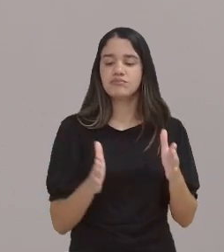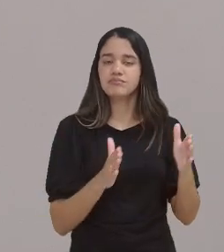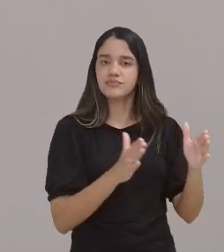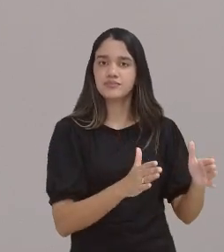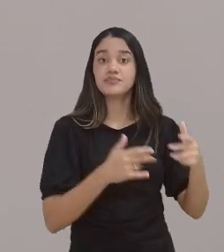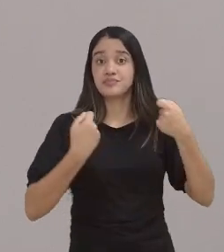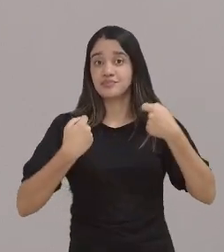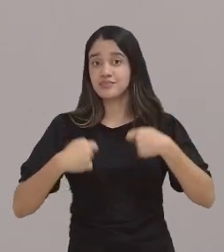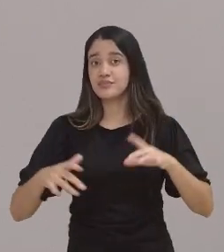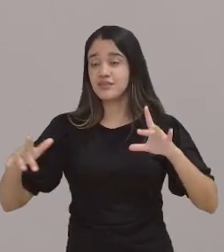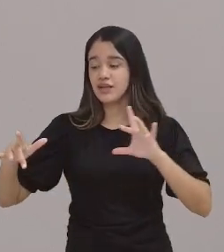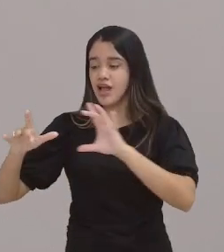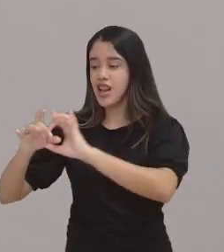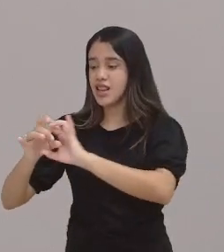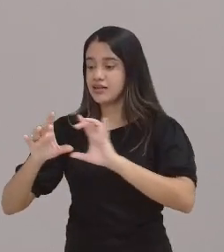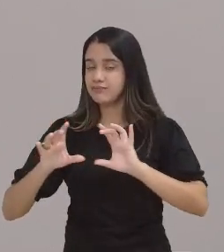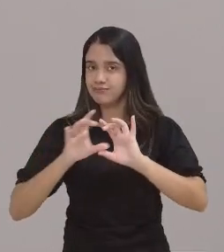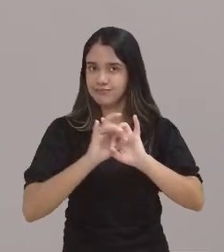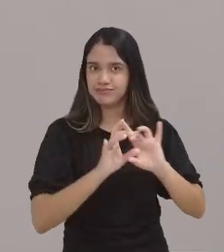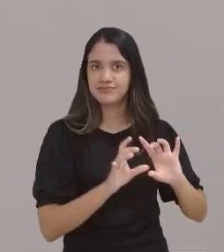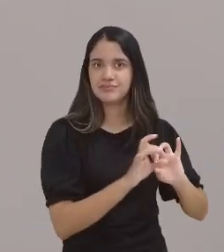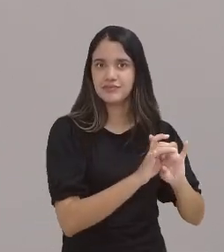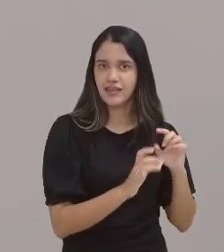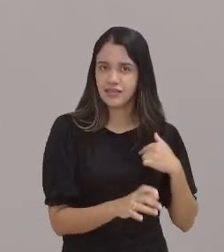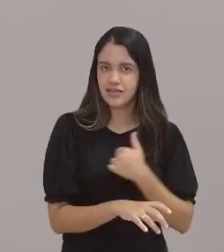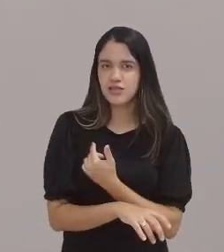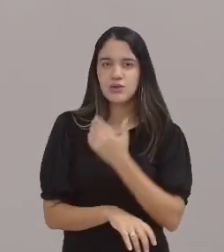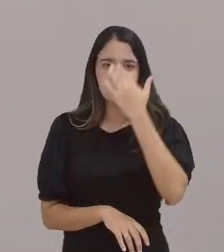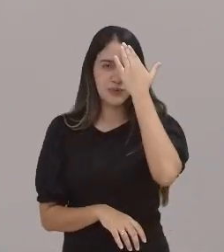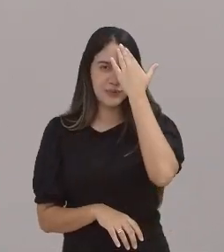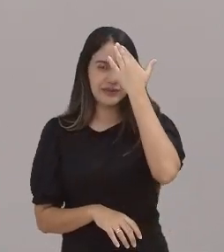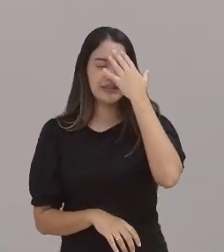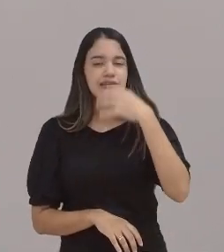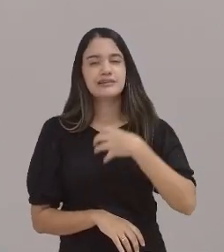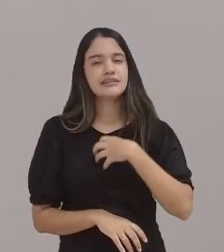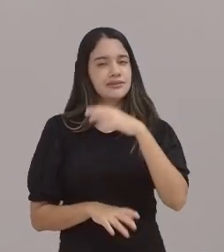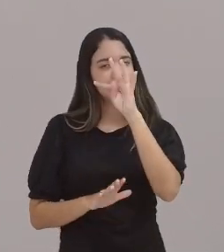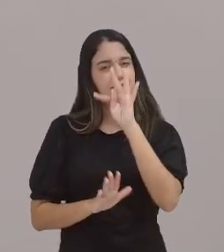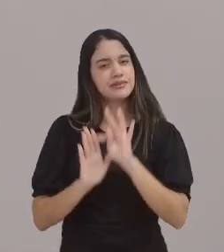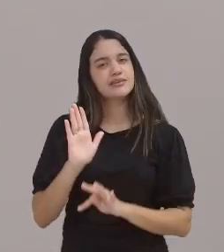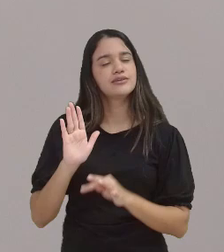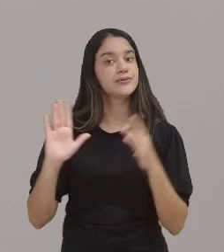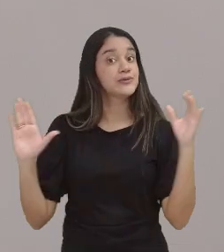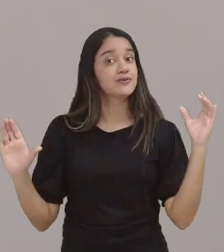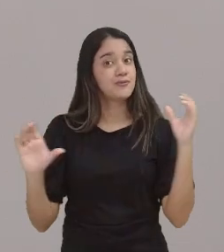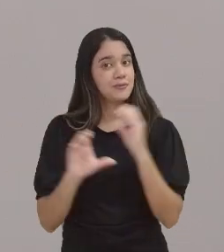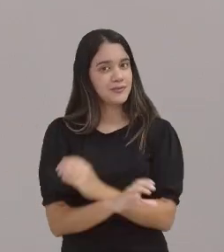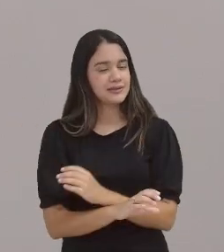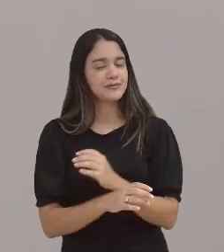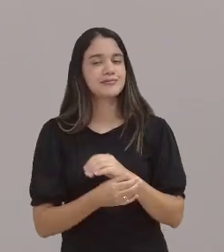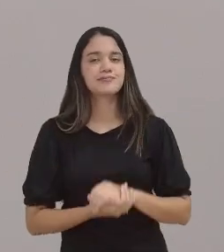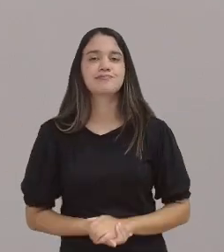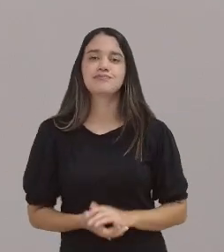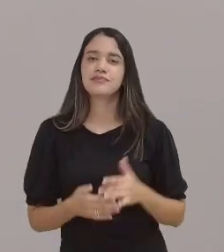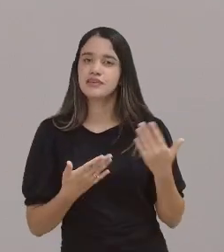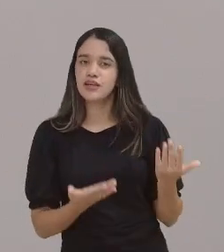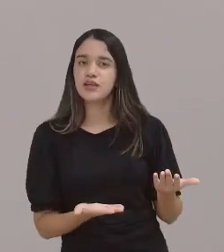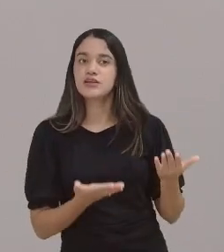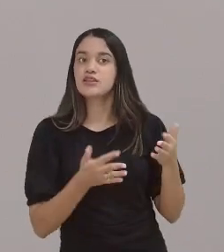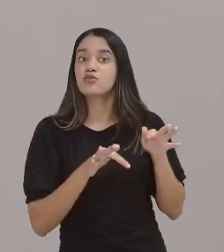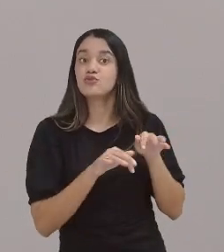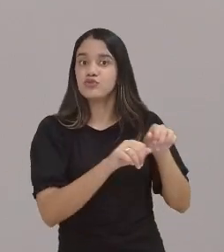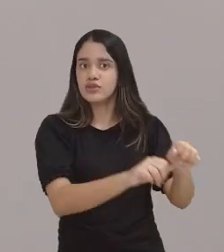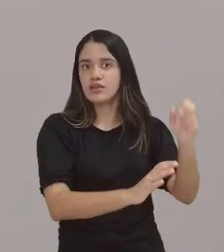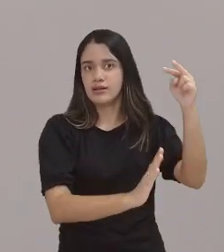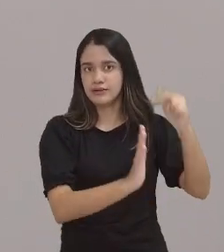precisou estar bem ligadinho para a gente compreender o sentido do texto por completo quando chegasse ao final